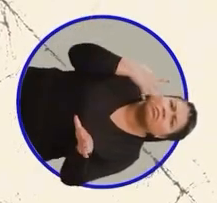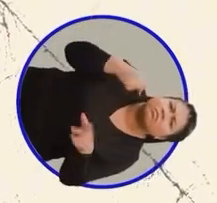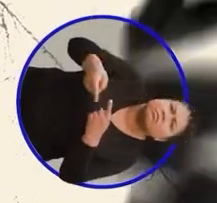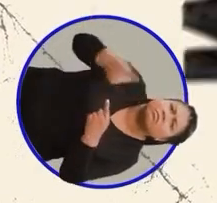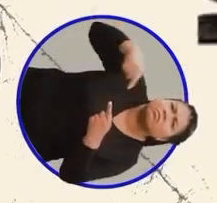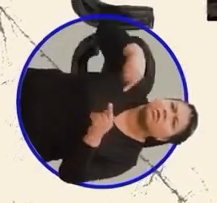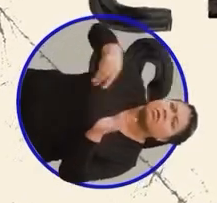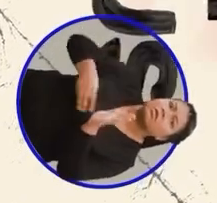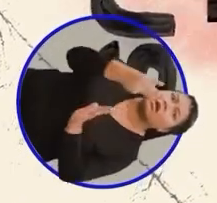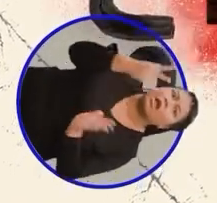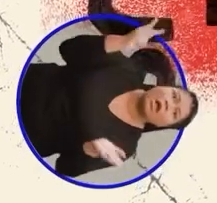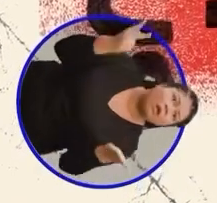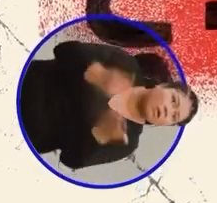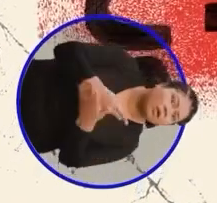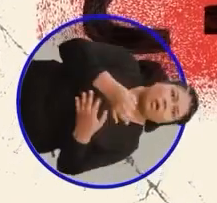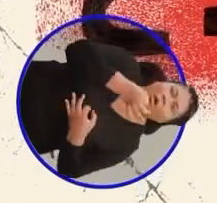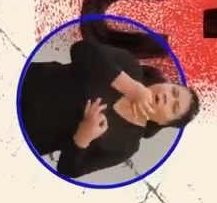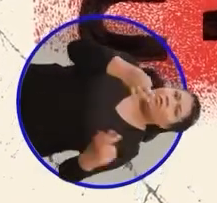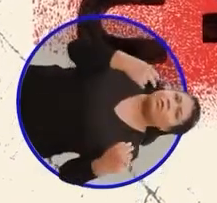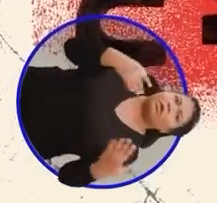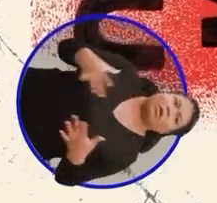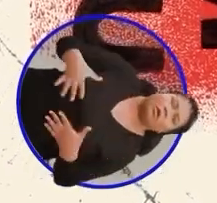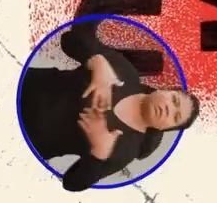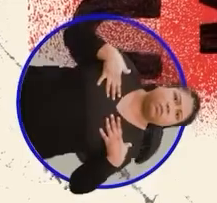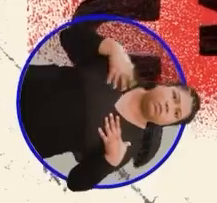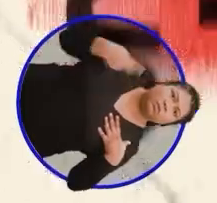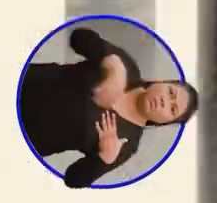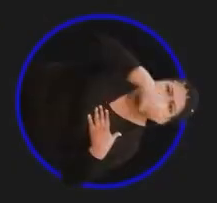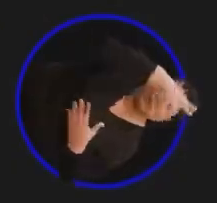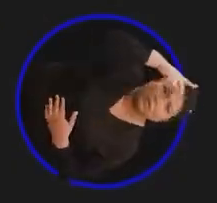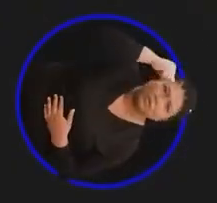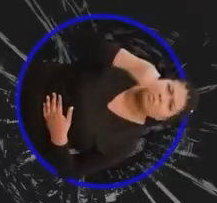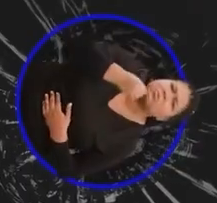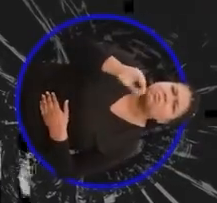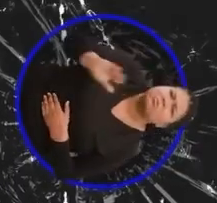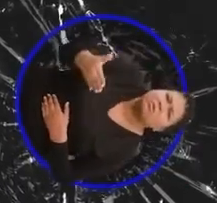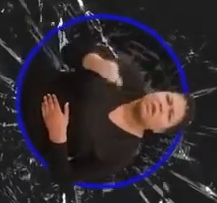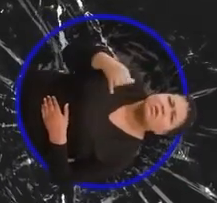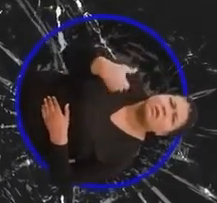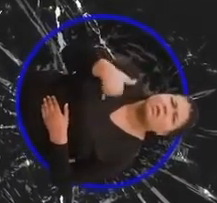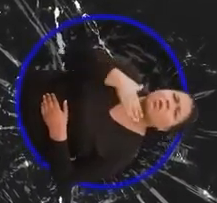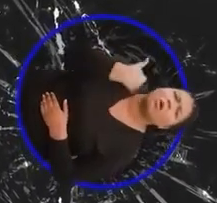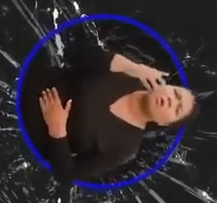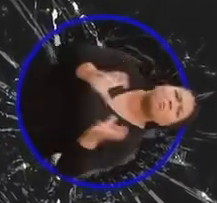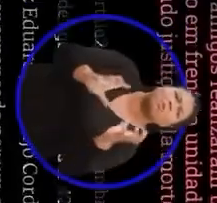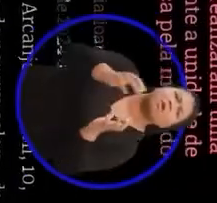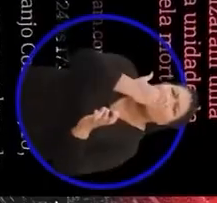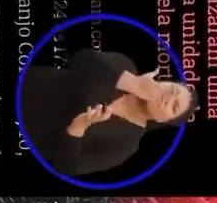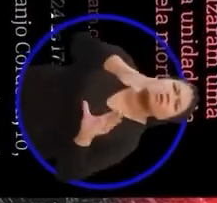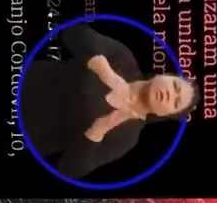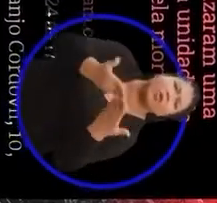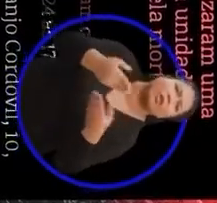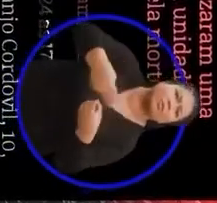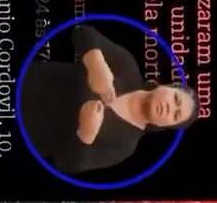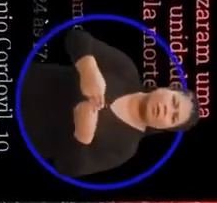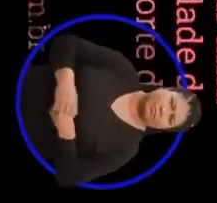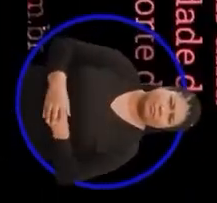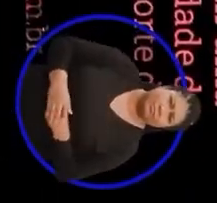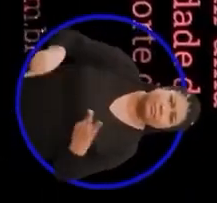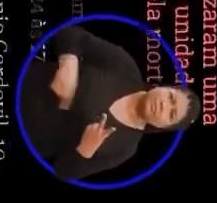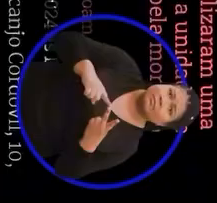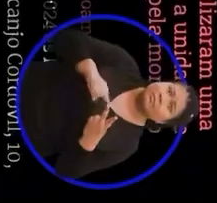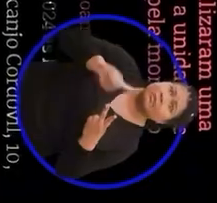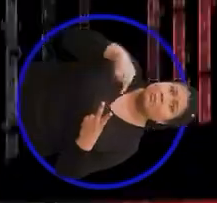poucas semanas, três crimes bárbaros chocaram Manaus. Um menino de 10 anos morreu depois de uma briga na frente de uma